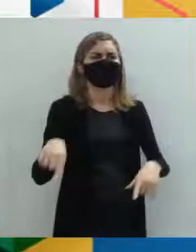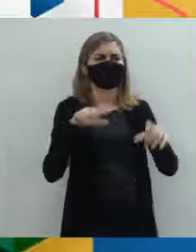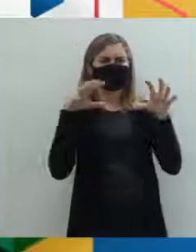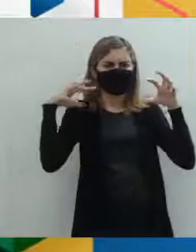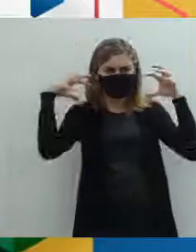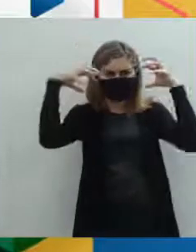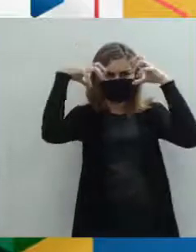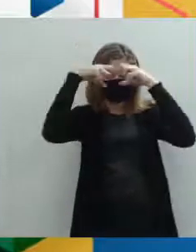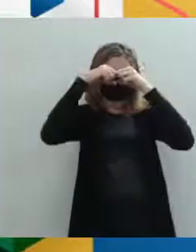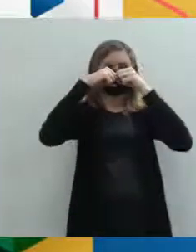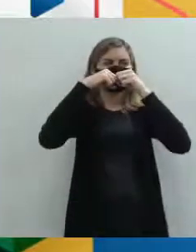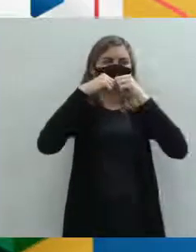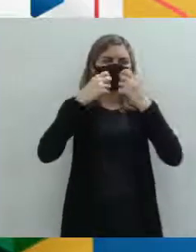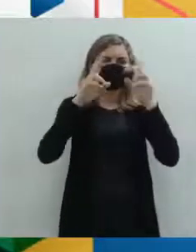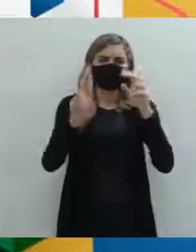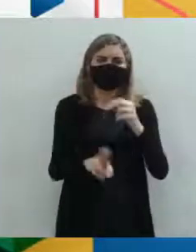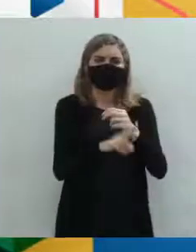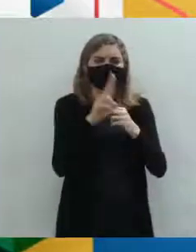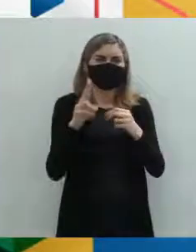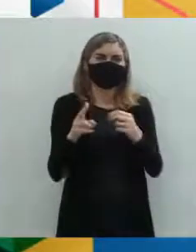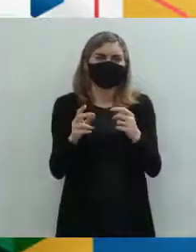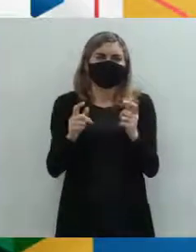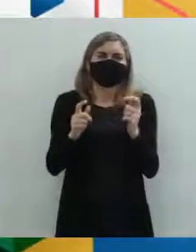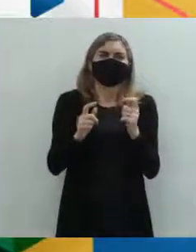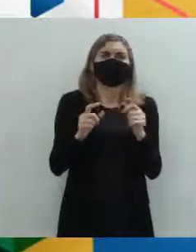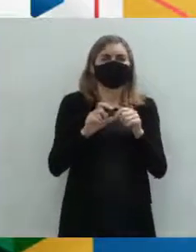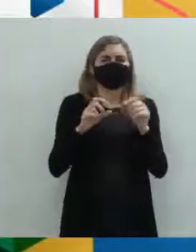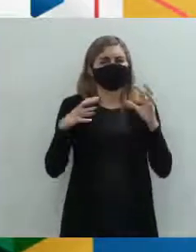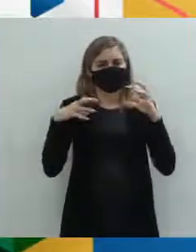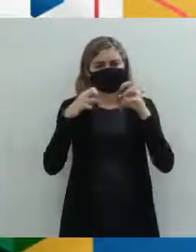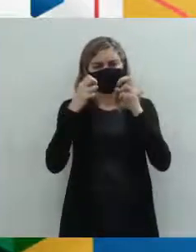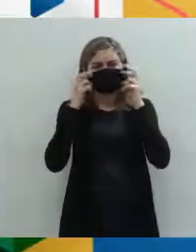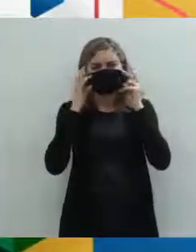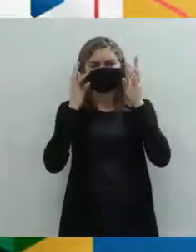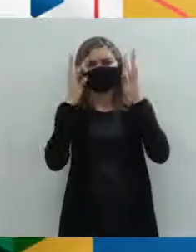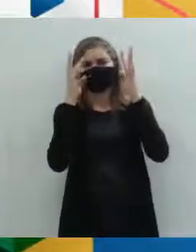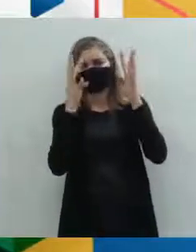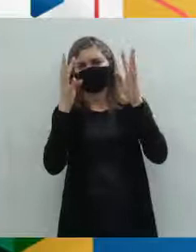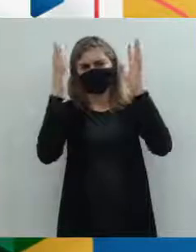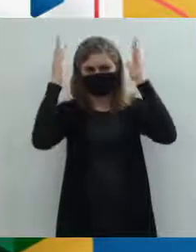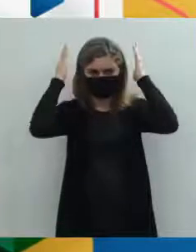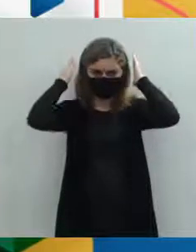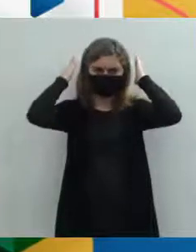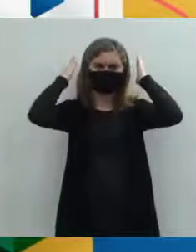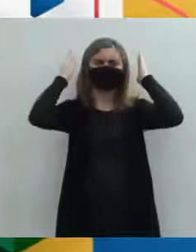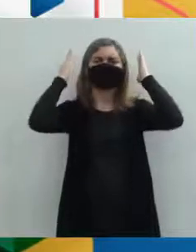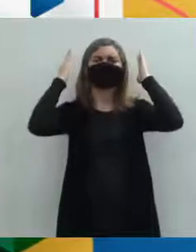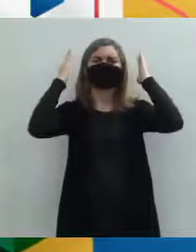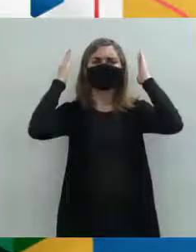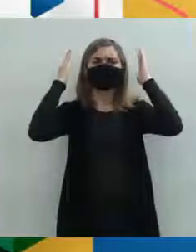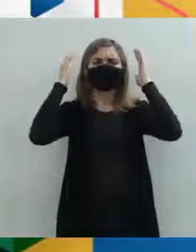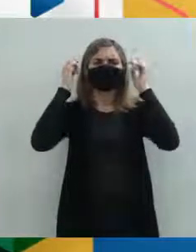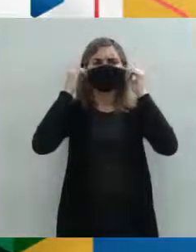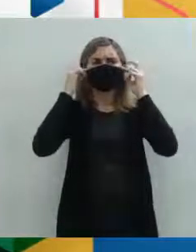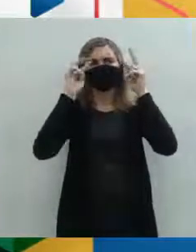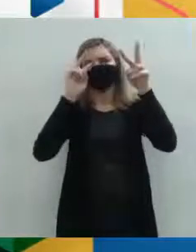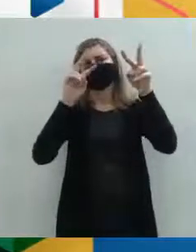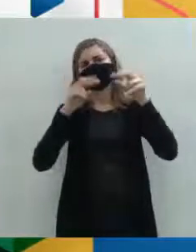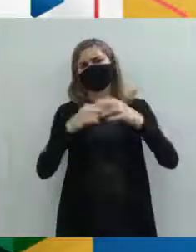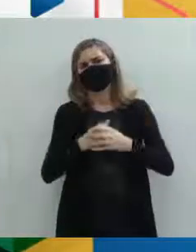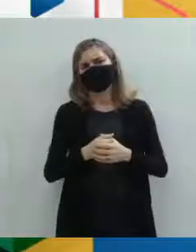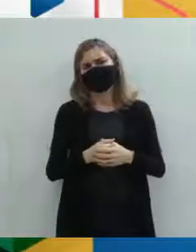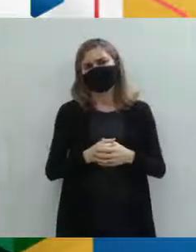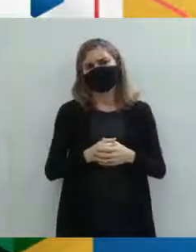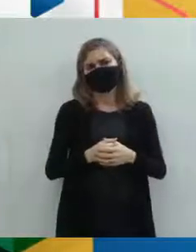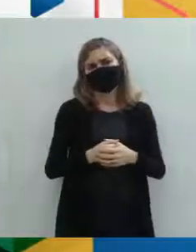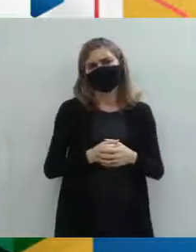escuro, e o uso do esfumato. Mas eu queria que vocês prestassem atenção, basicamente, no ponto de fuga que a gente acabou de ver na